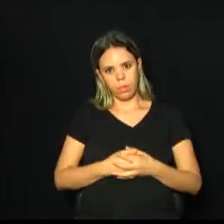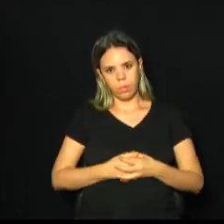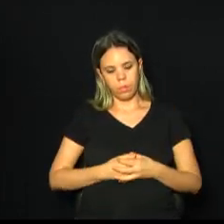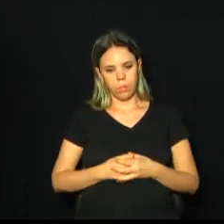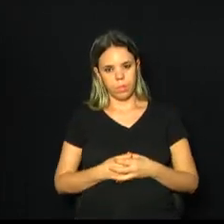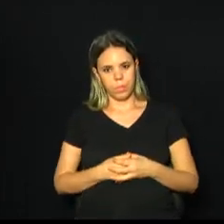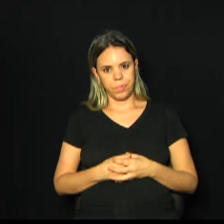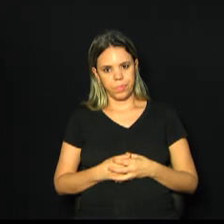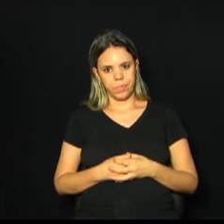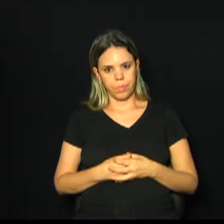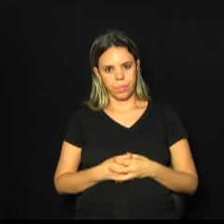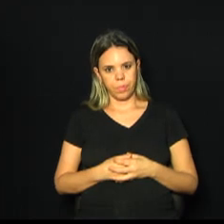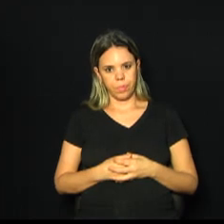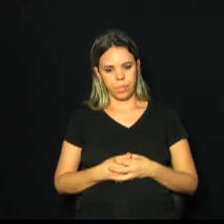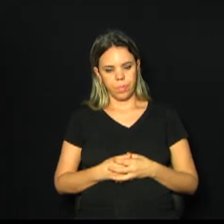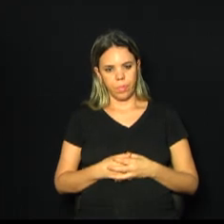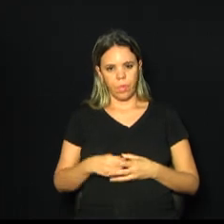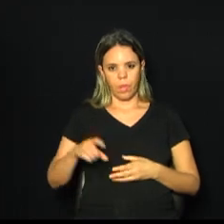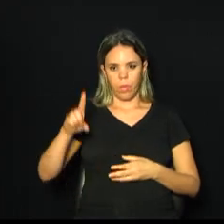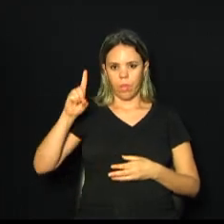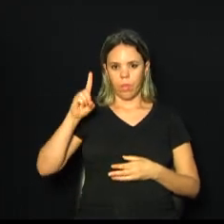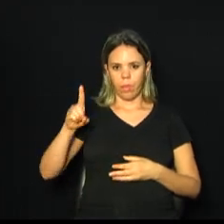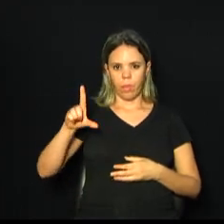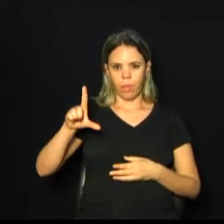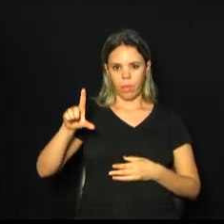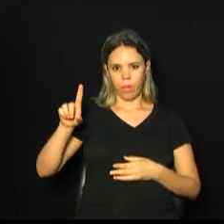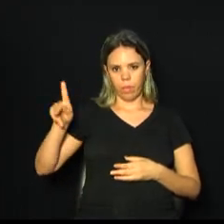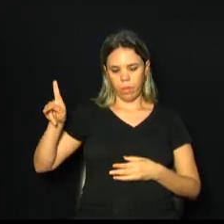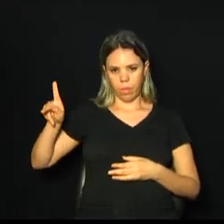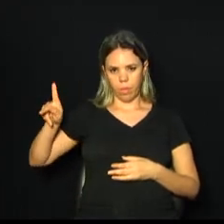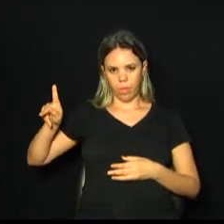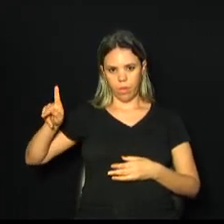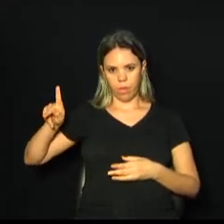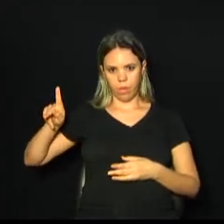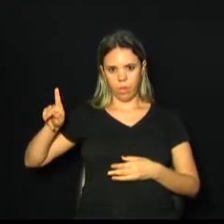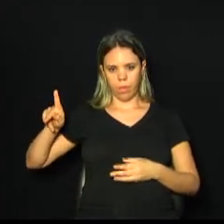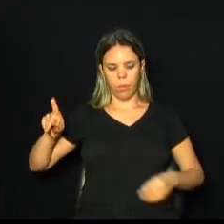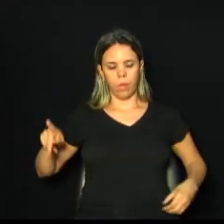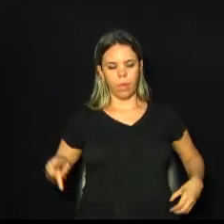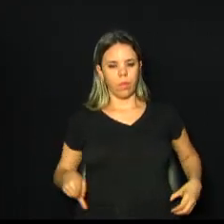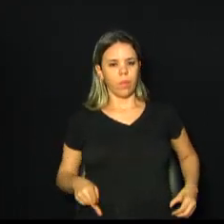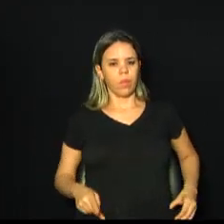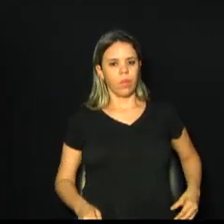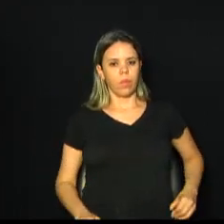E um processo chamado DLP, que é de Data Loss Prevention,